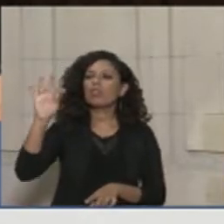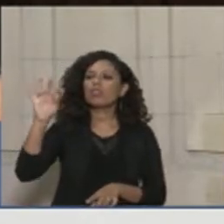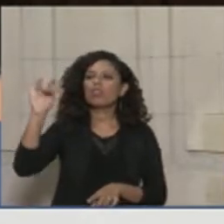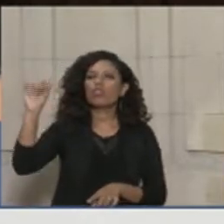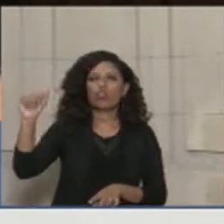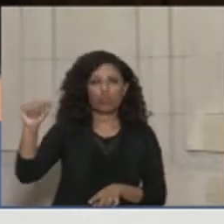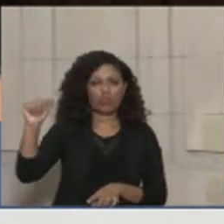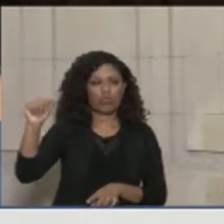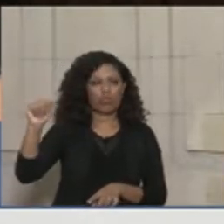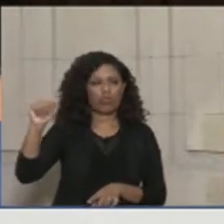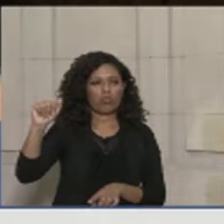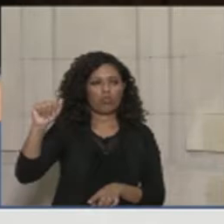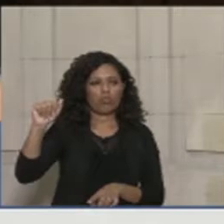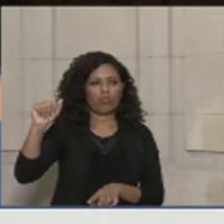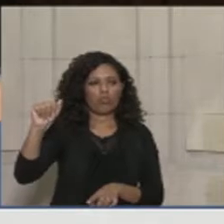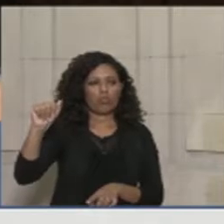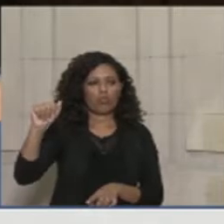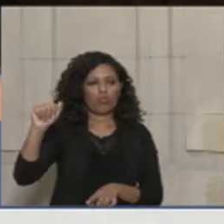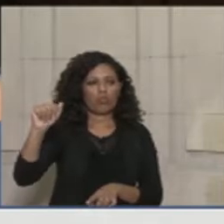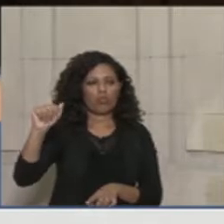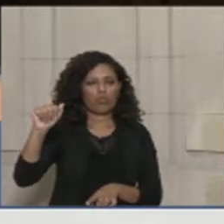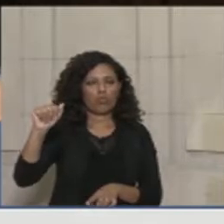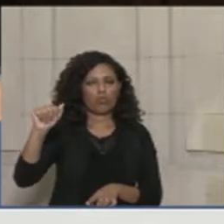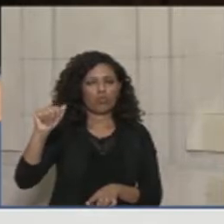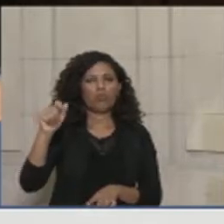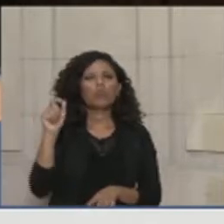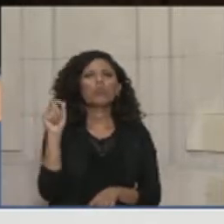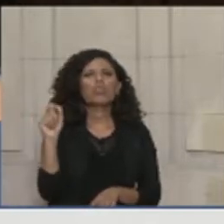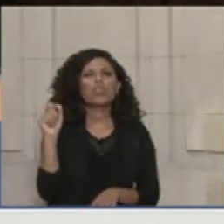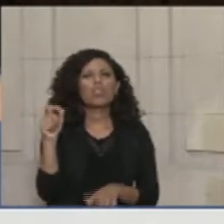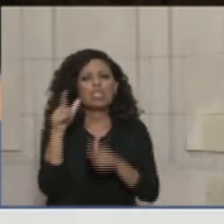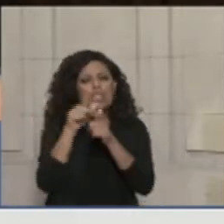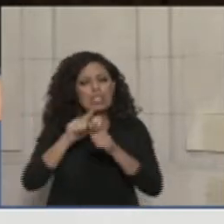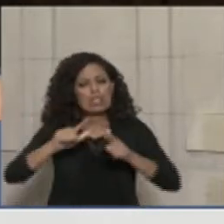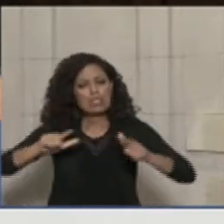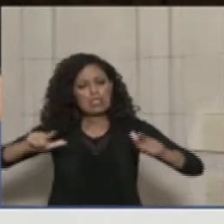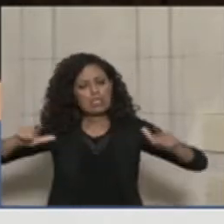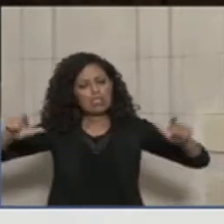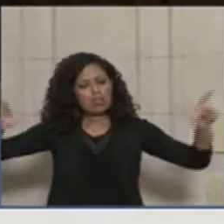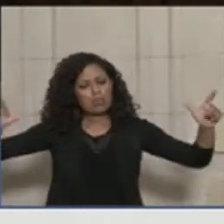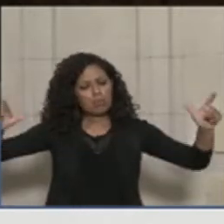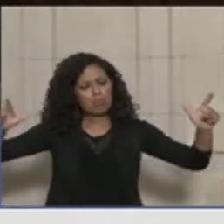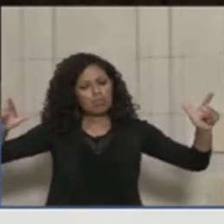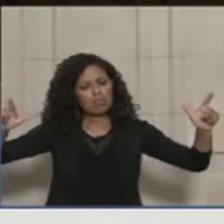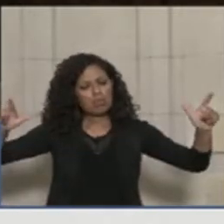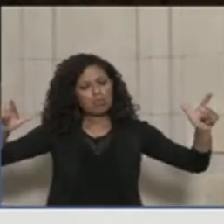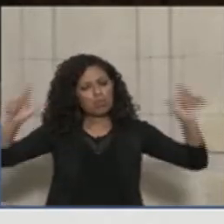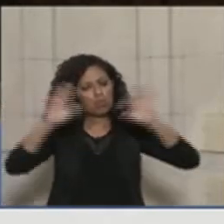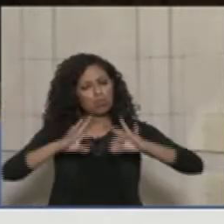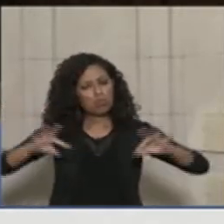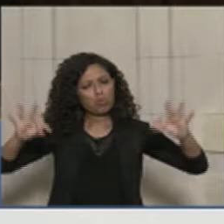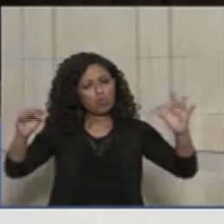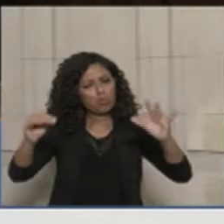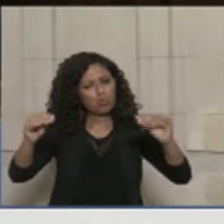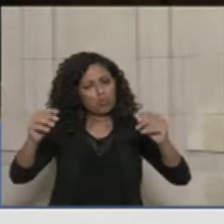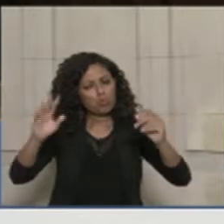época, ampla, geral e restrita.